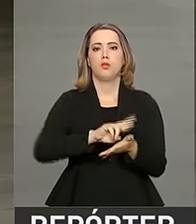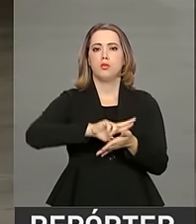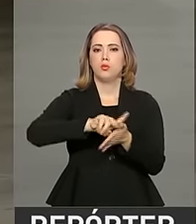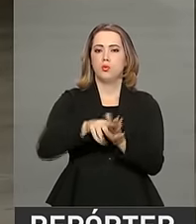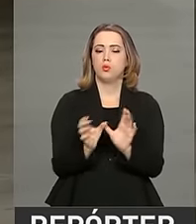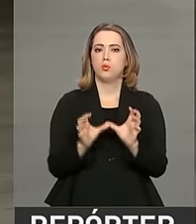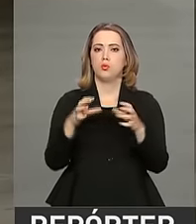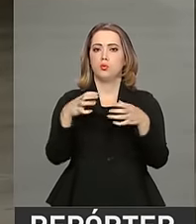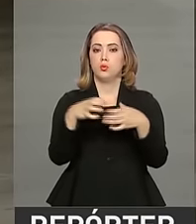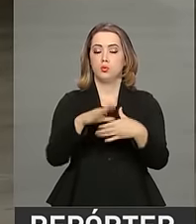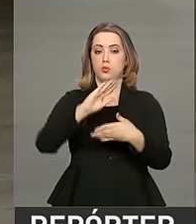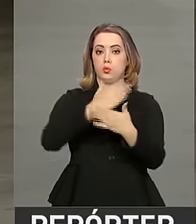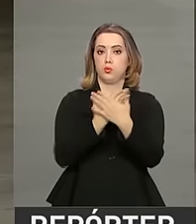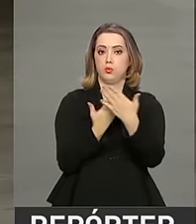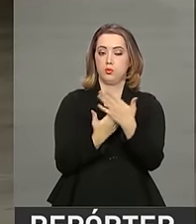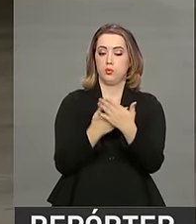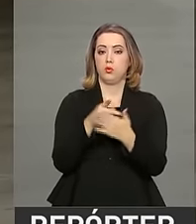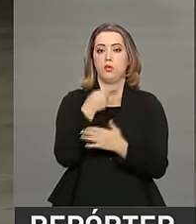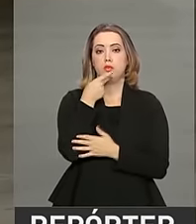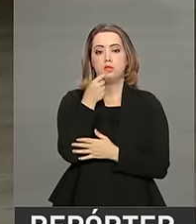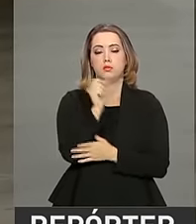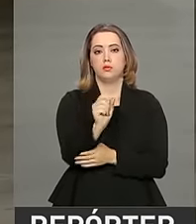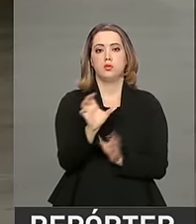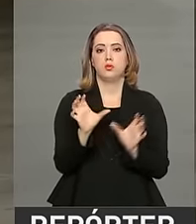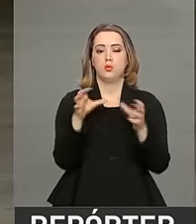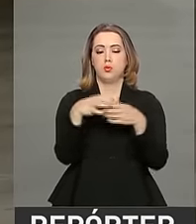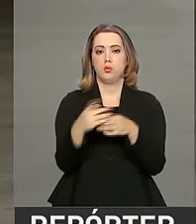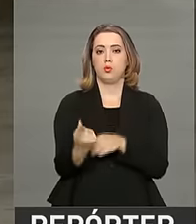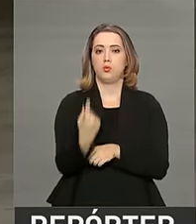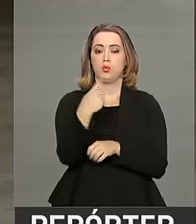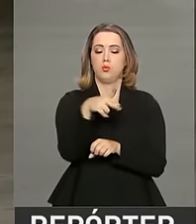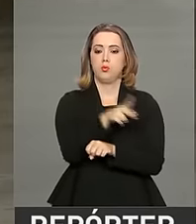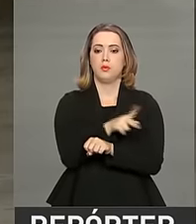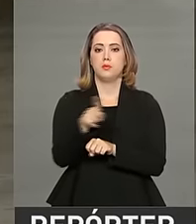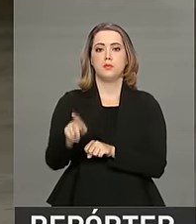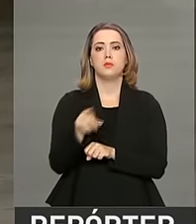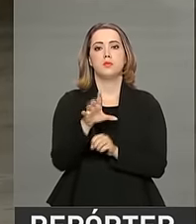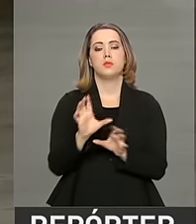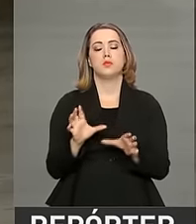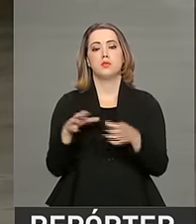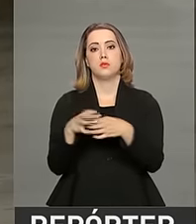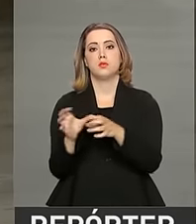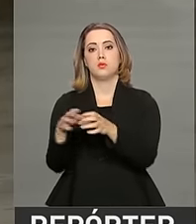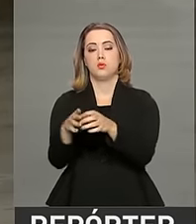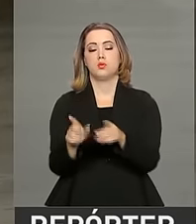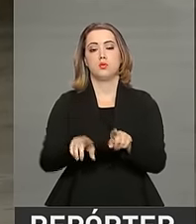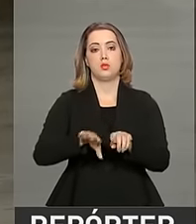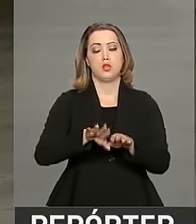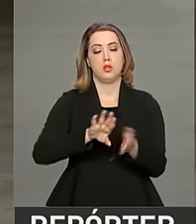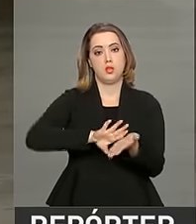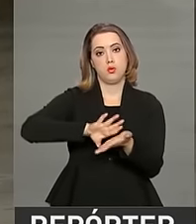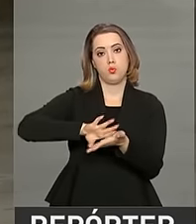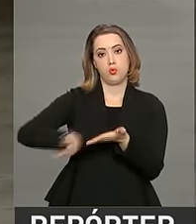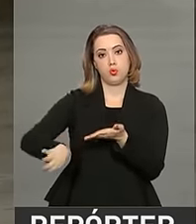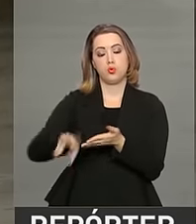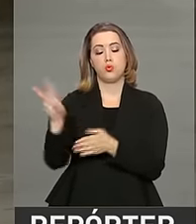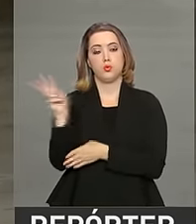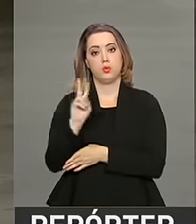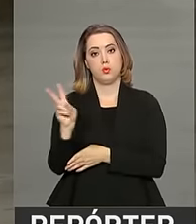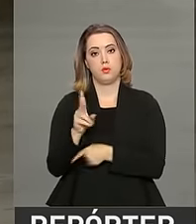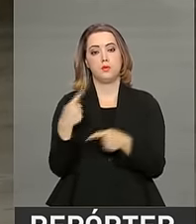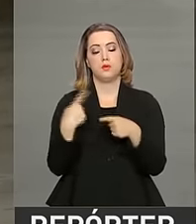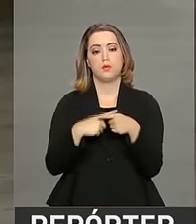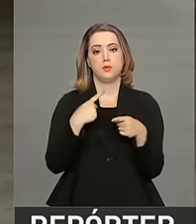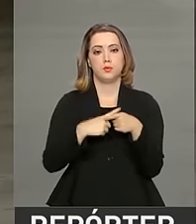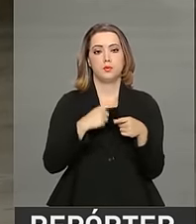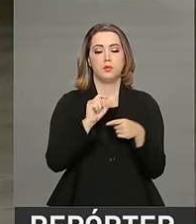Paraguai decidiram fazer uma presidência colegiada do Mercosul no lugar da presidência da Venezuela isso porque segundo